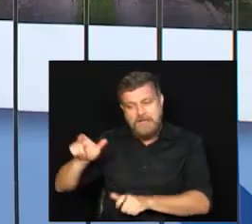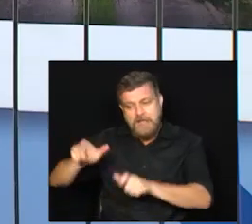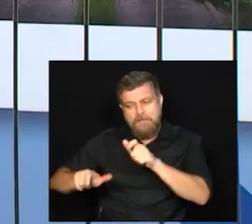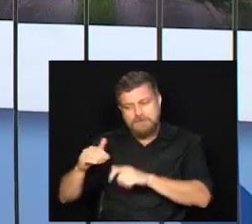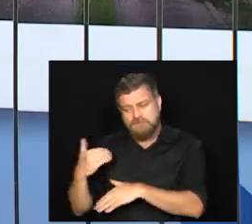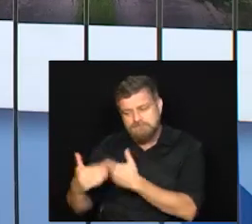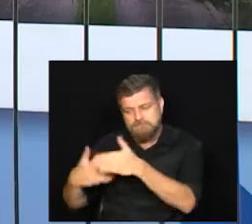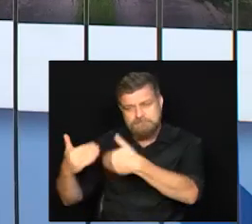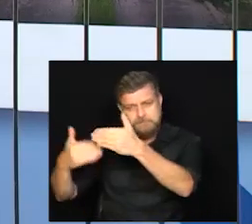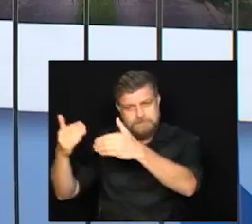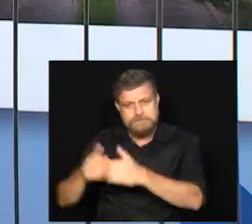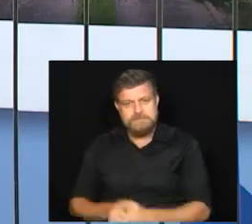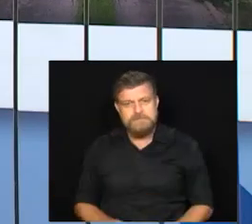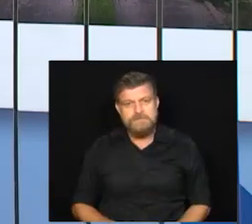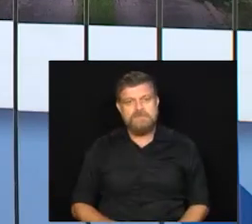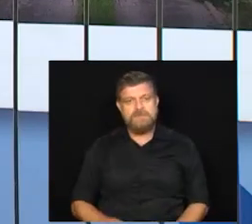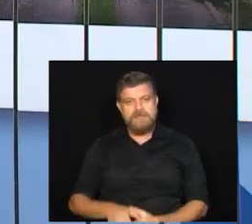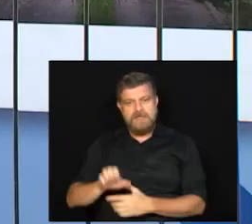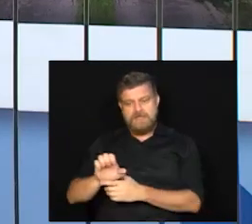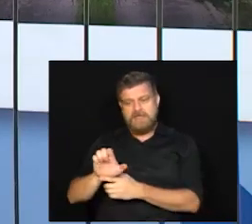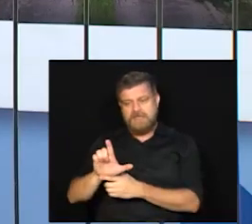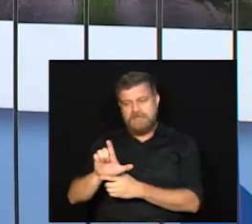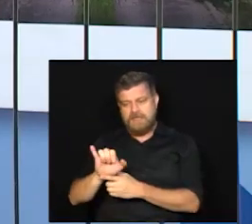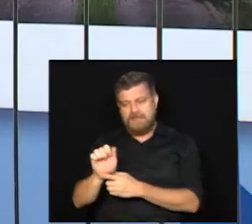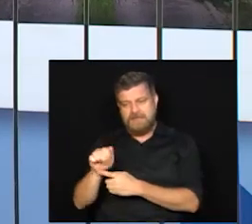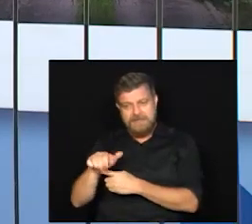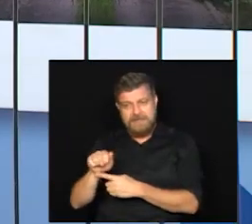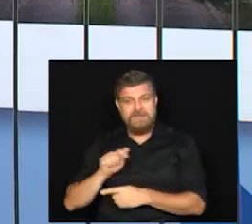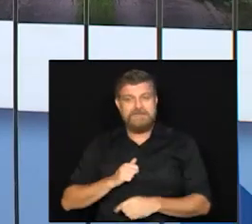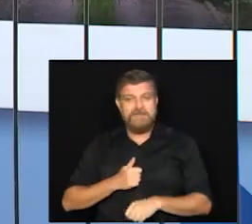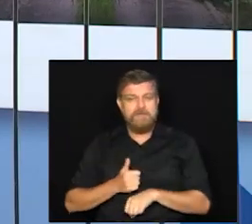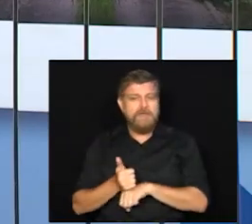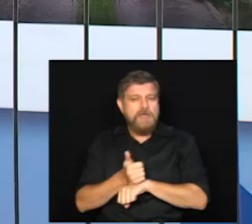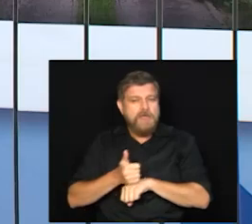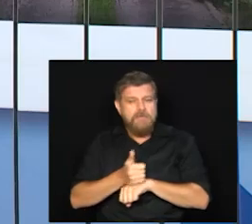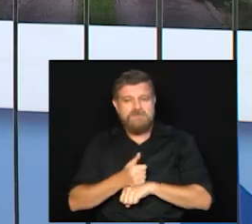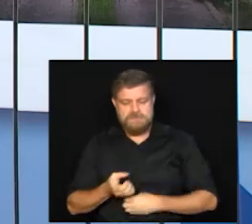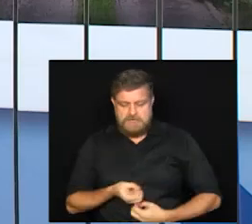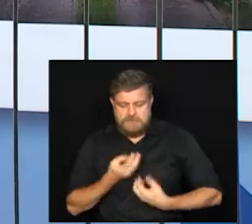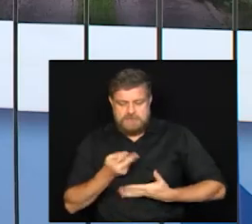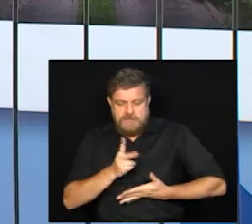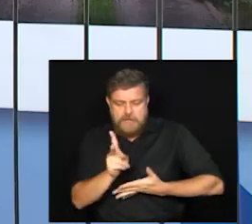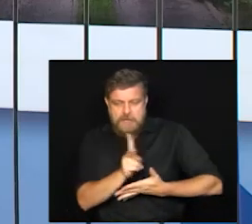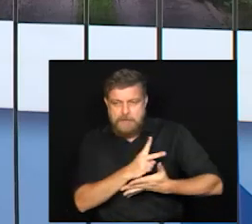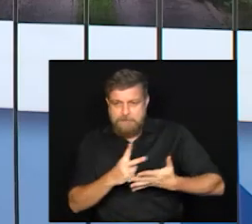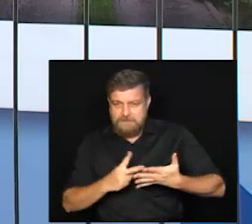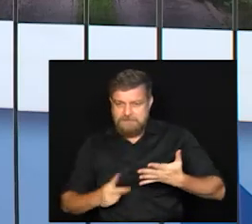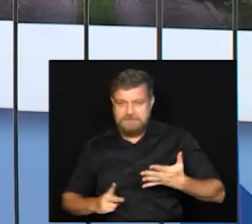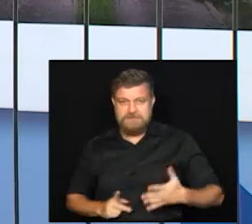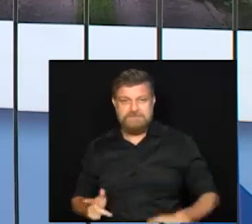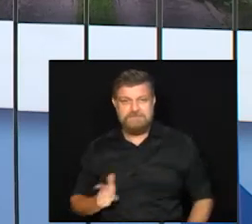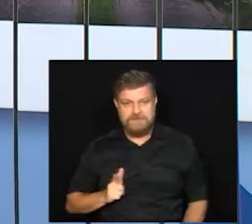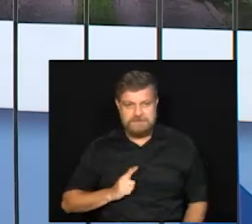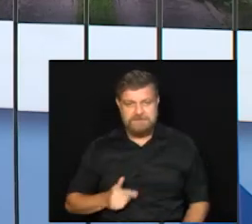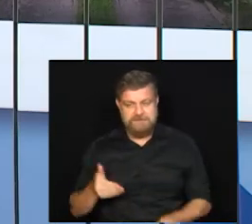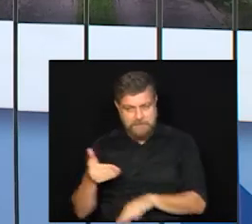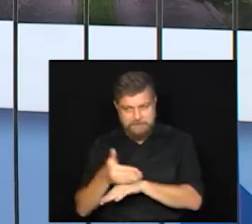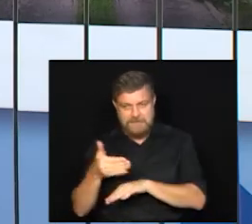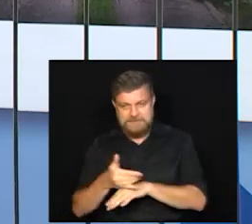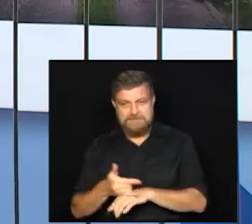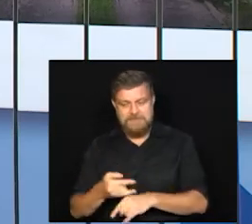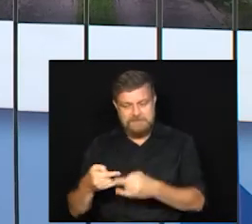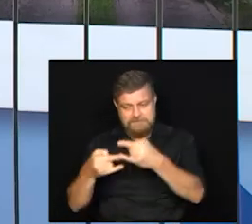pessoas, Eliane Jocelaine, e de poetisas, Tereza Azevedo, Tereza Moraes e Lúcia Farias. Então, a partir